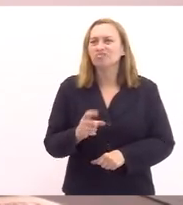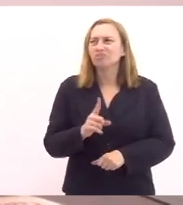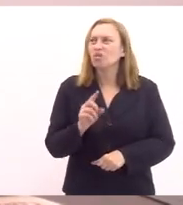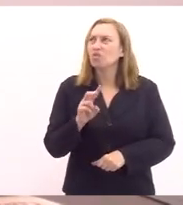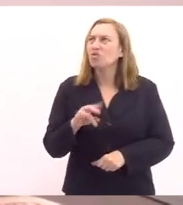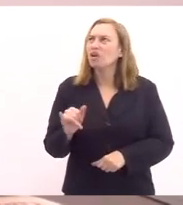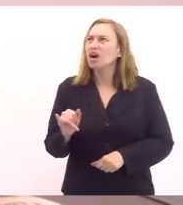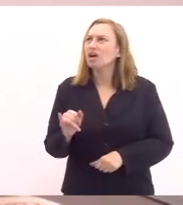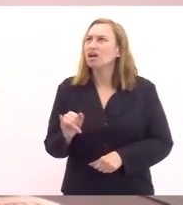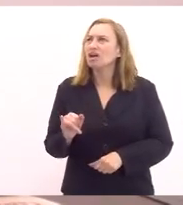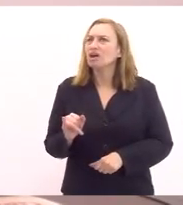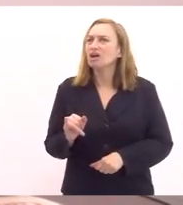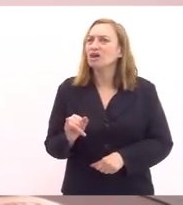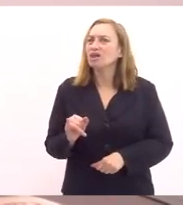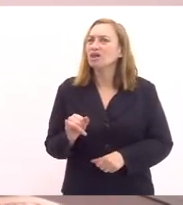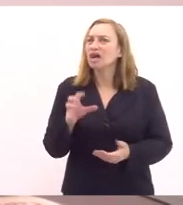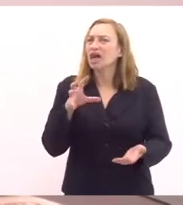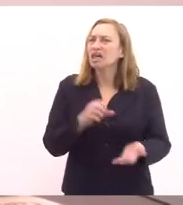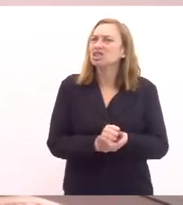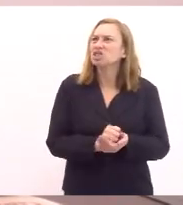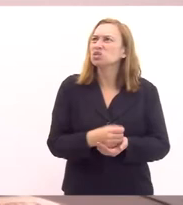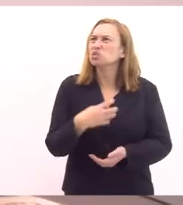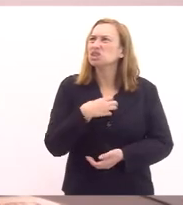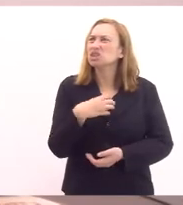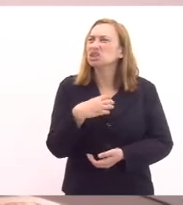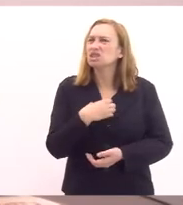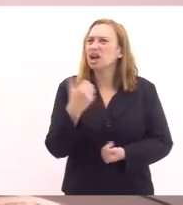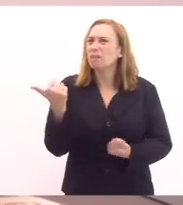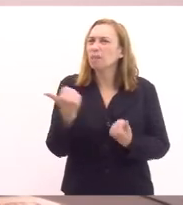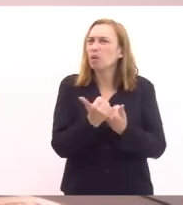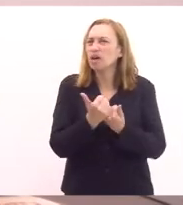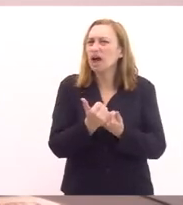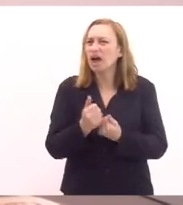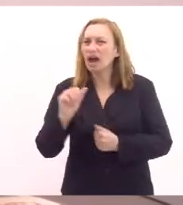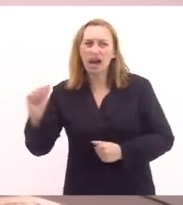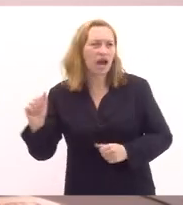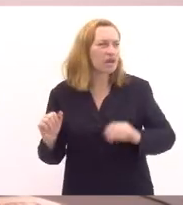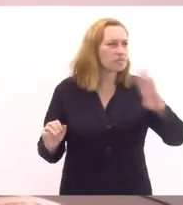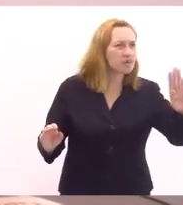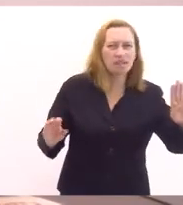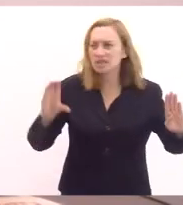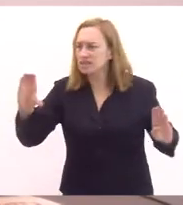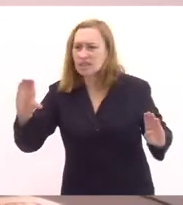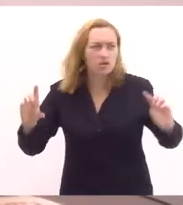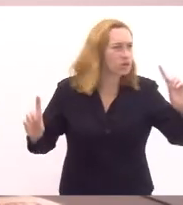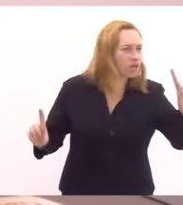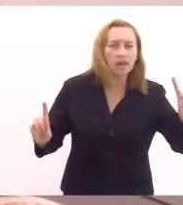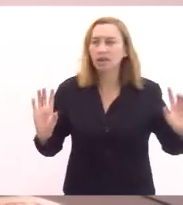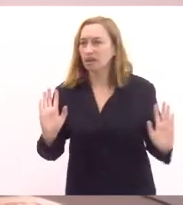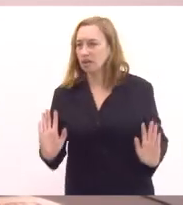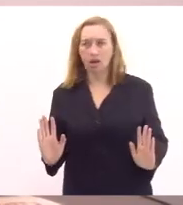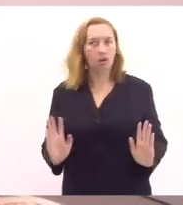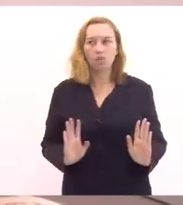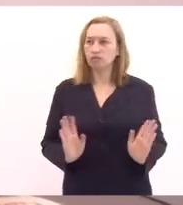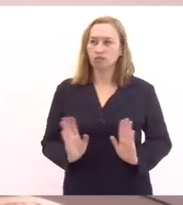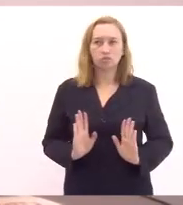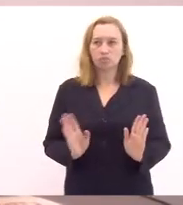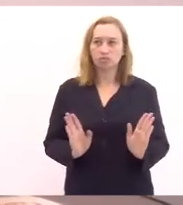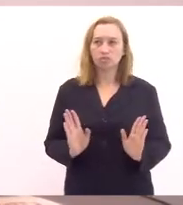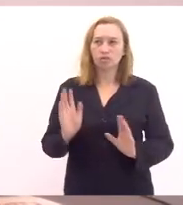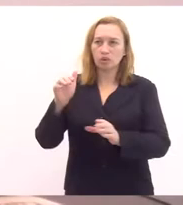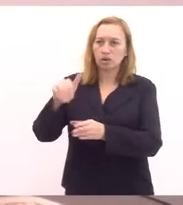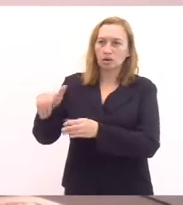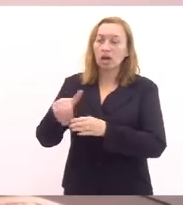uma alma nenhum registro no sentido de apoiar esse ou esse é só essa esse é só essa